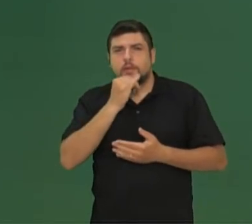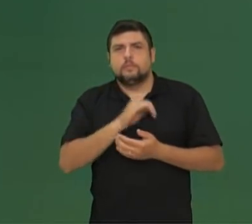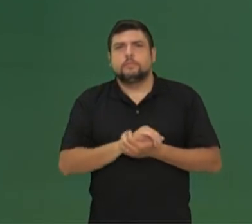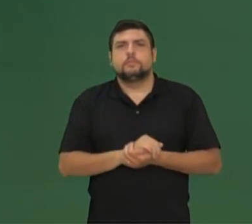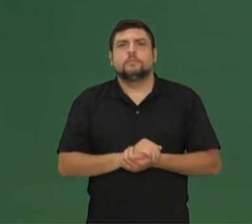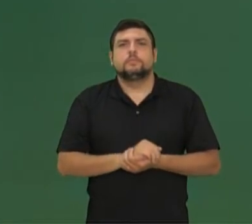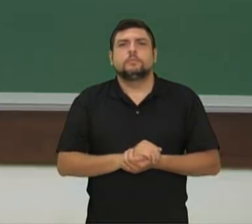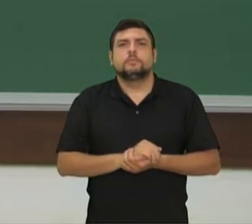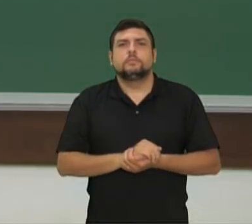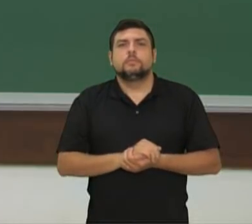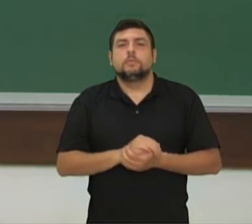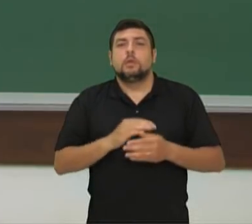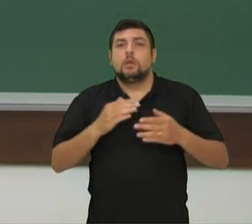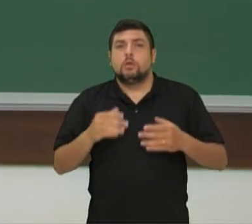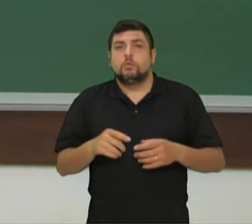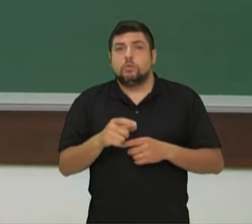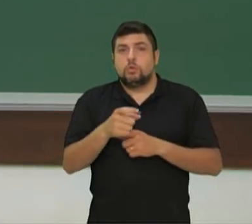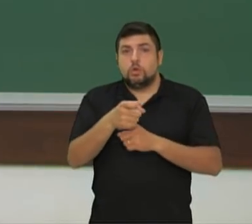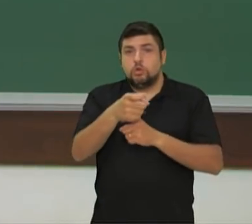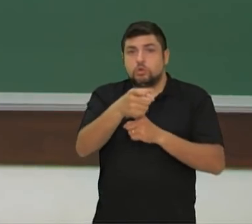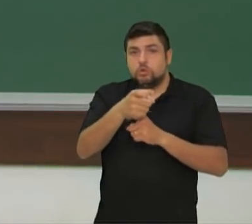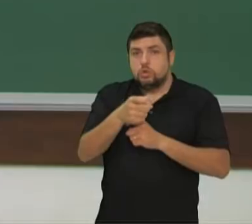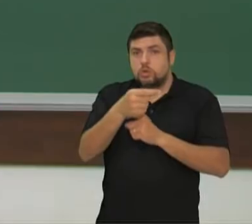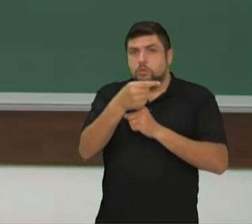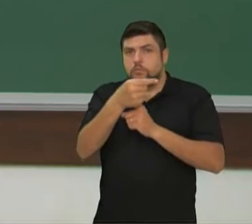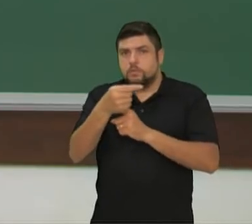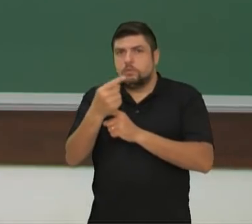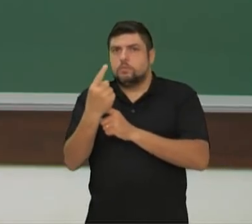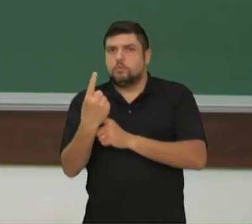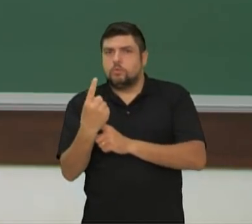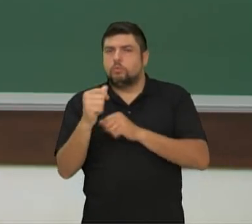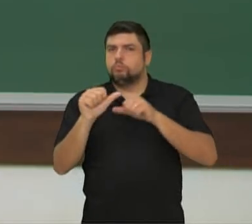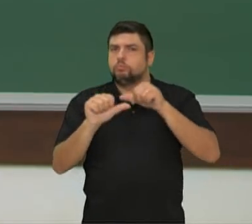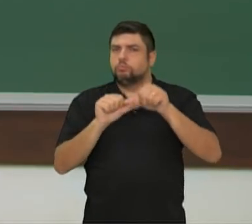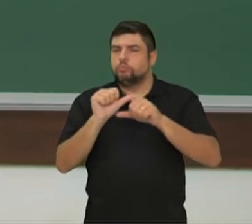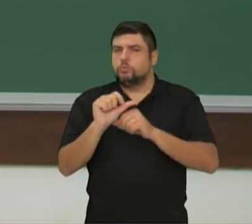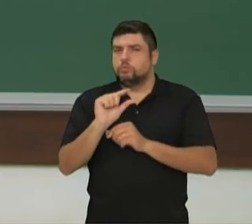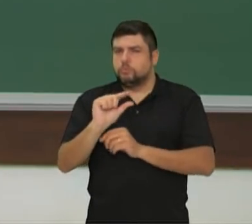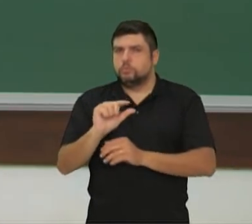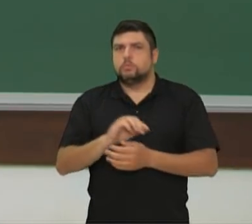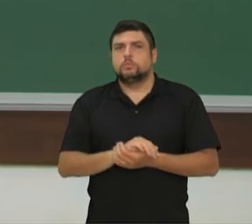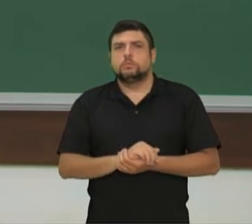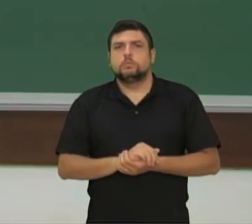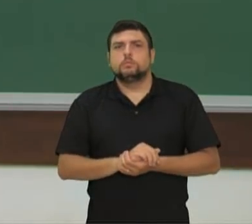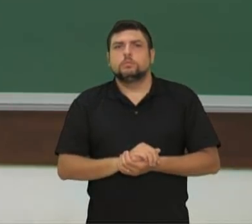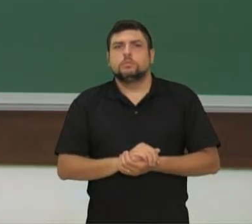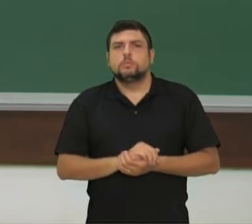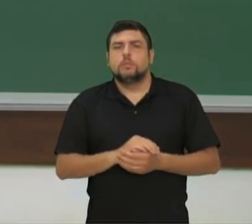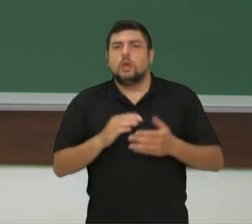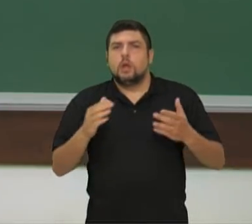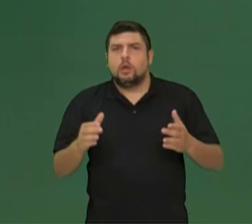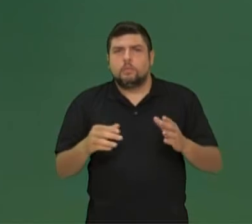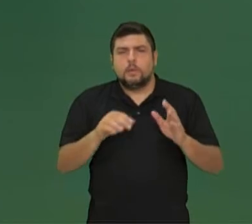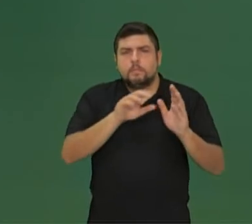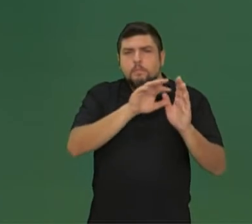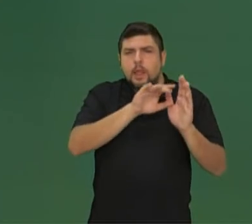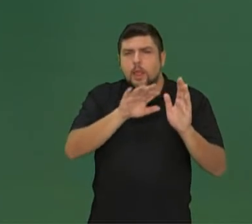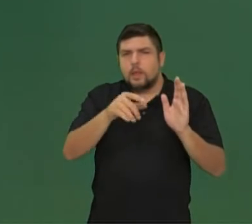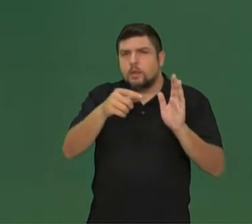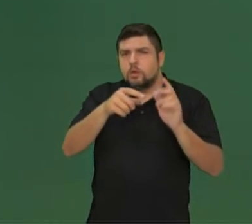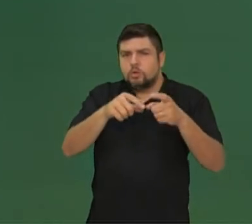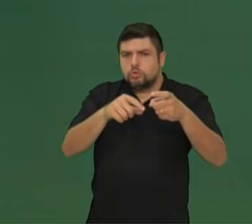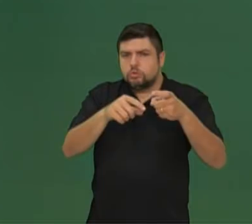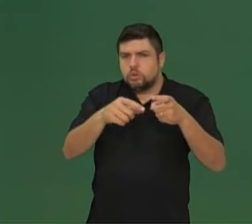gráfico da função x menos 1, mudou um pouquinho. O que aconteceu? Apareceu esse menos 1 aqui.